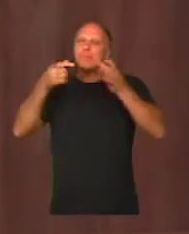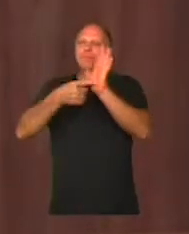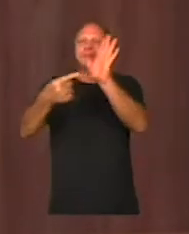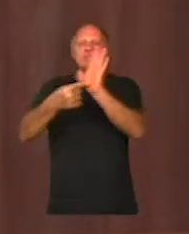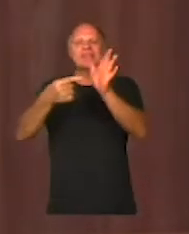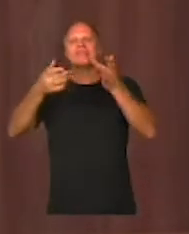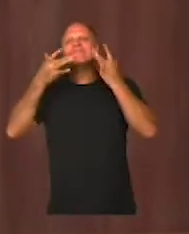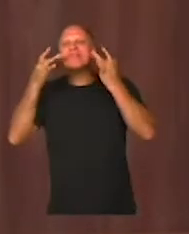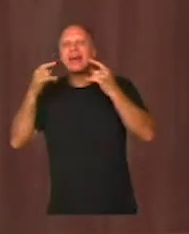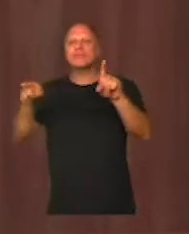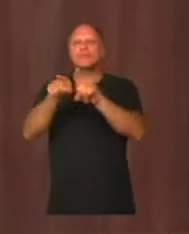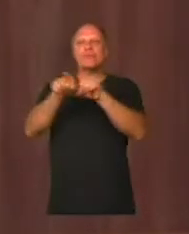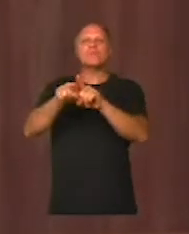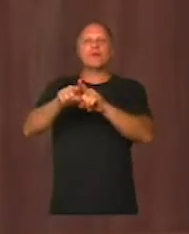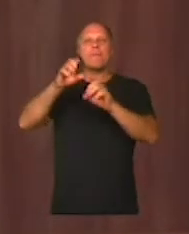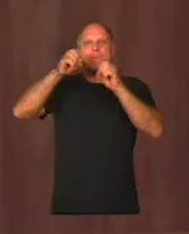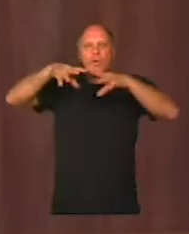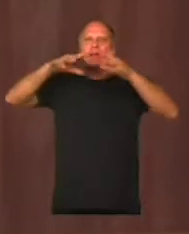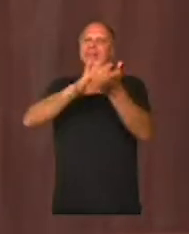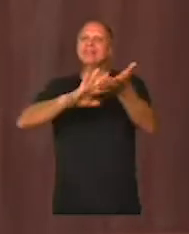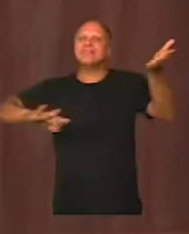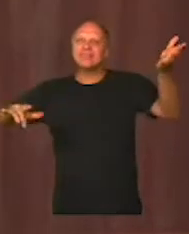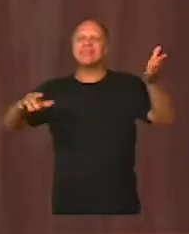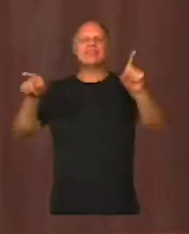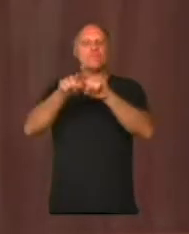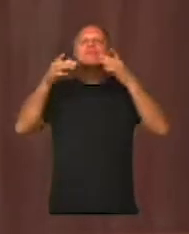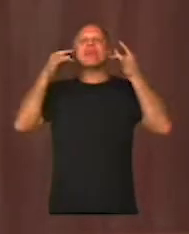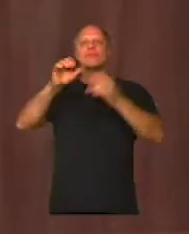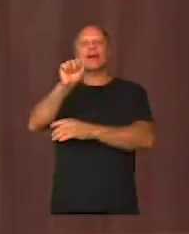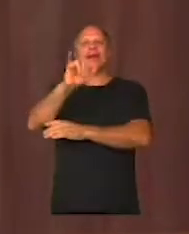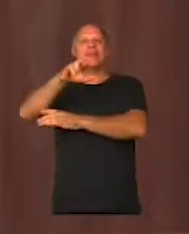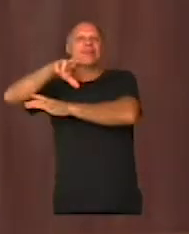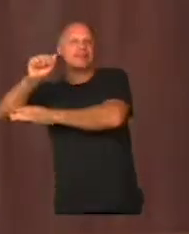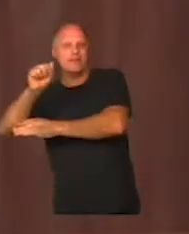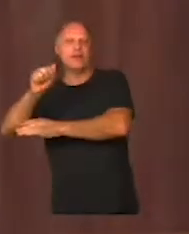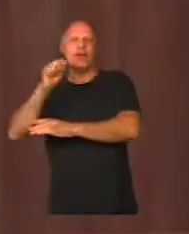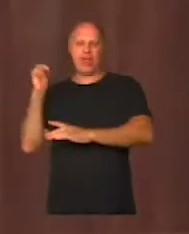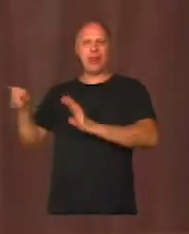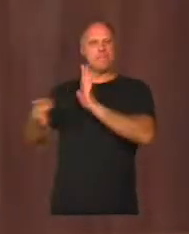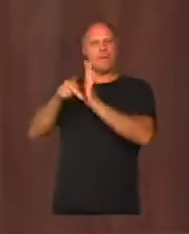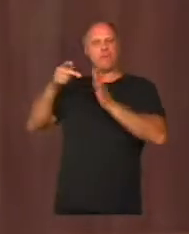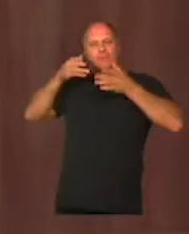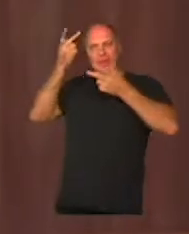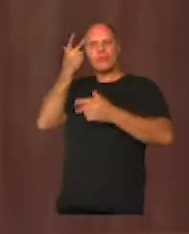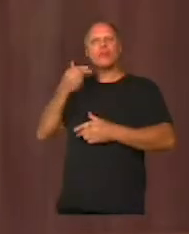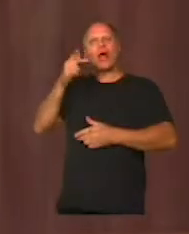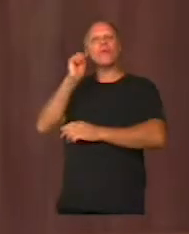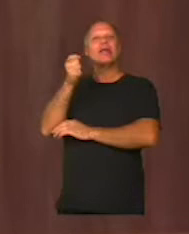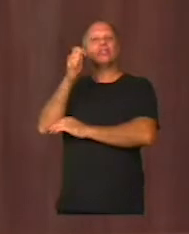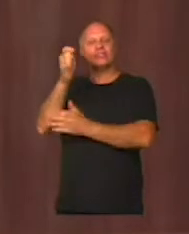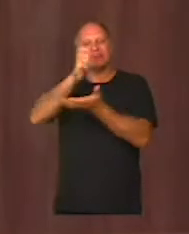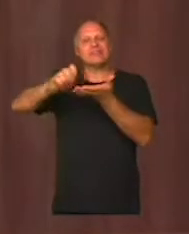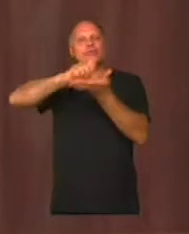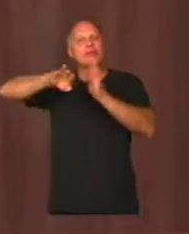incluindo Bodas de Sangue e o espetáculo A Ilha. O Fabián, então, é argentino, escritor,